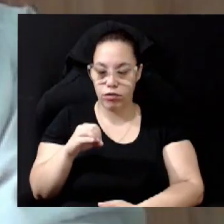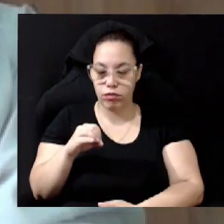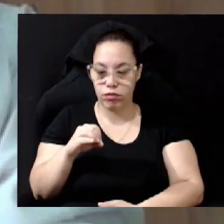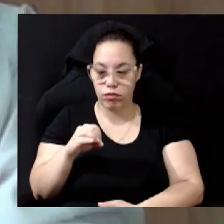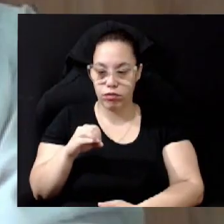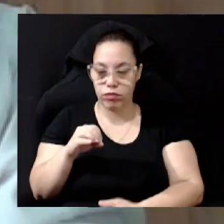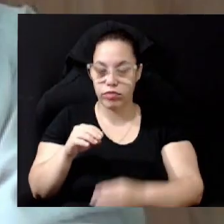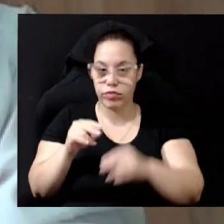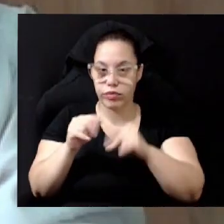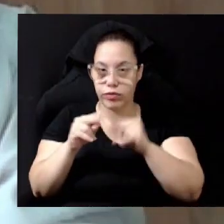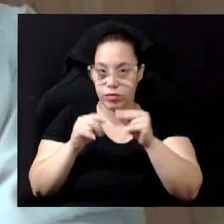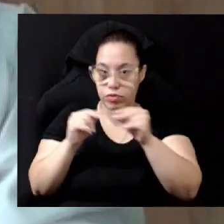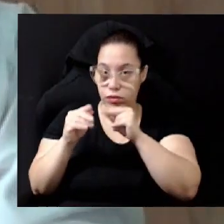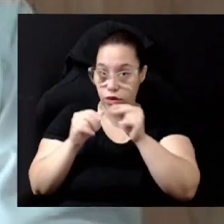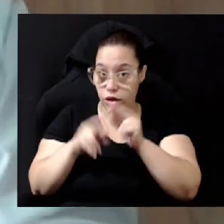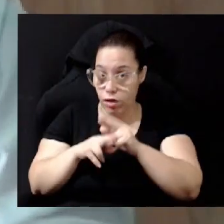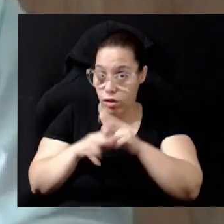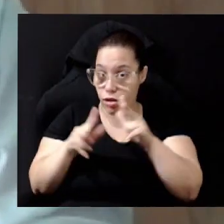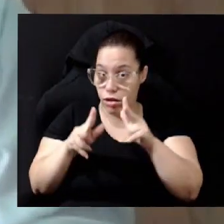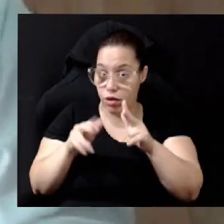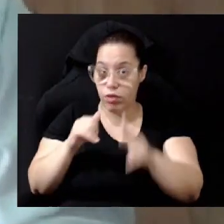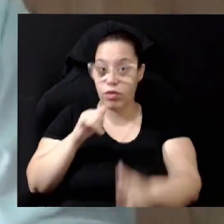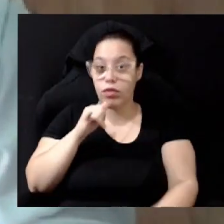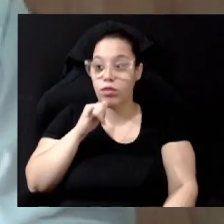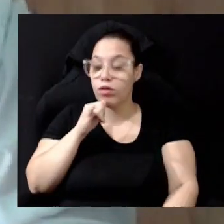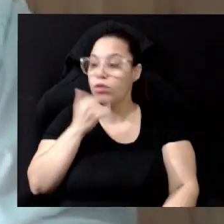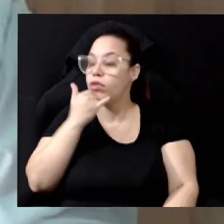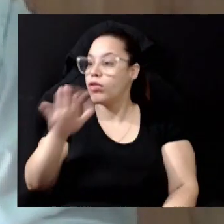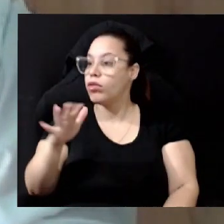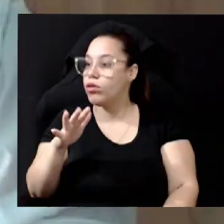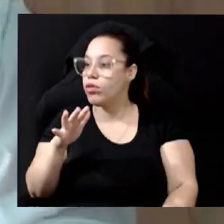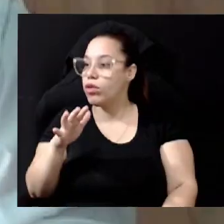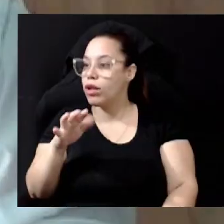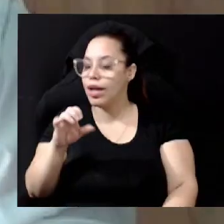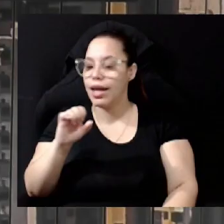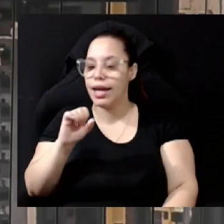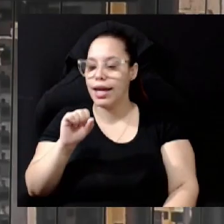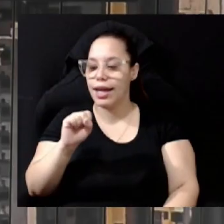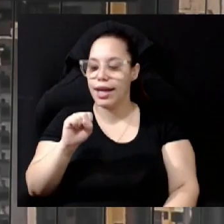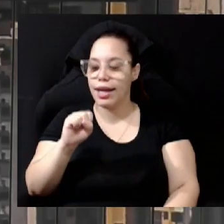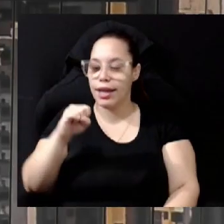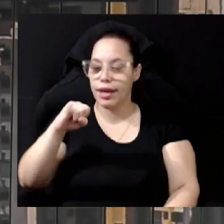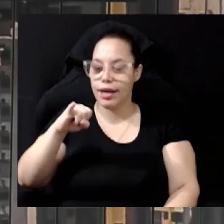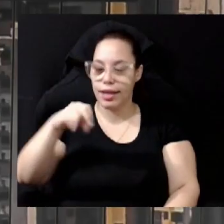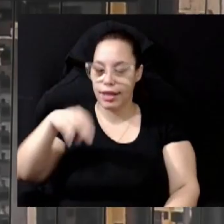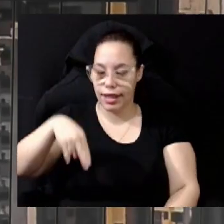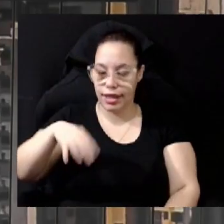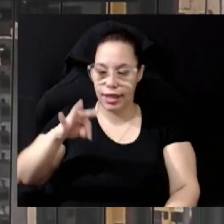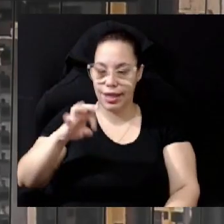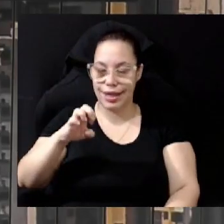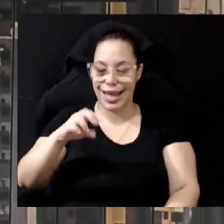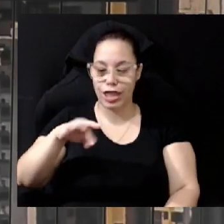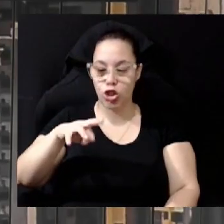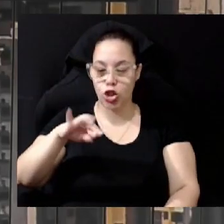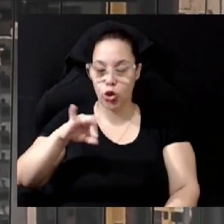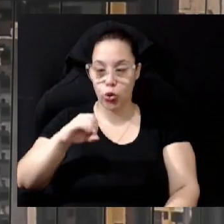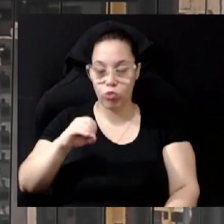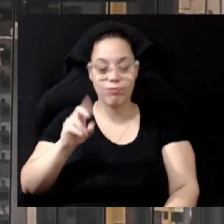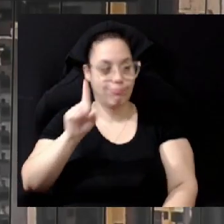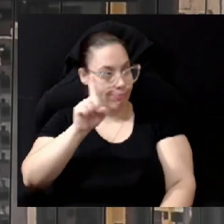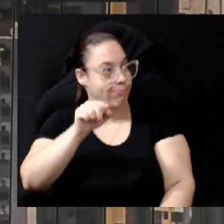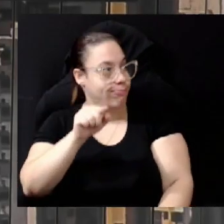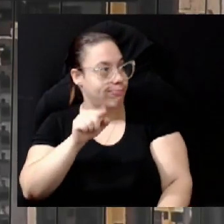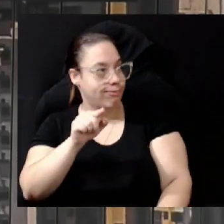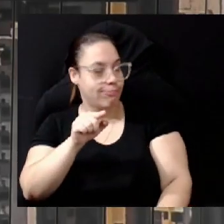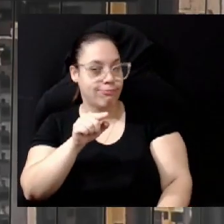ele Sintético. tem uma textura diferente. Desculpa, Lê. Ele é mais sintético, então.